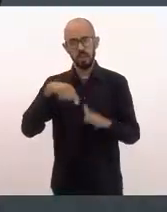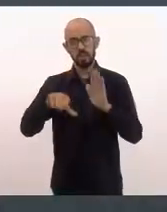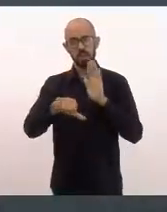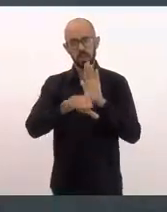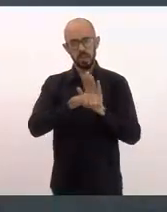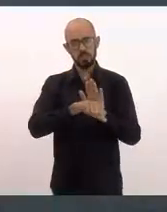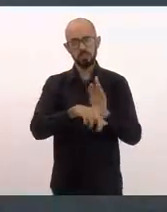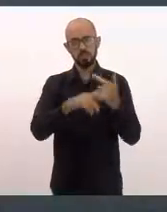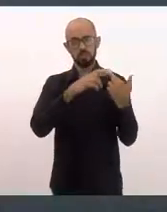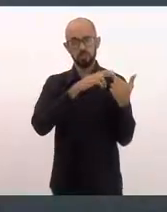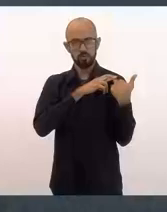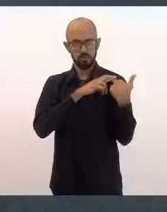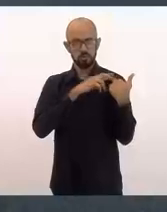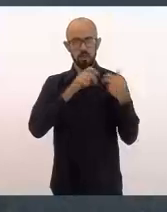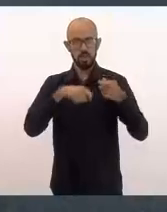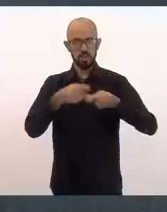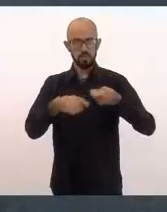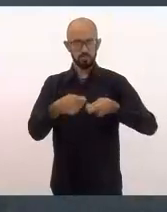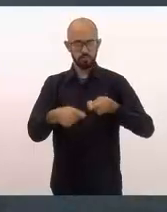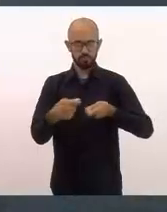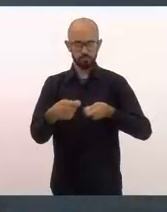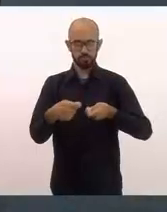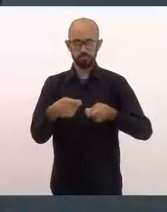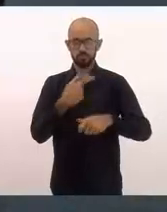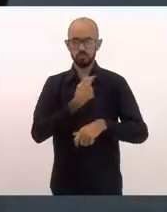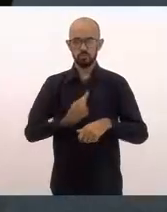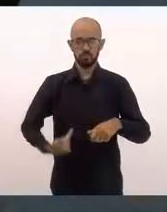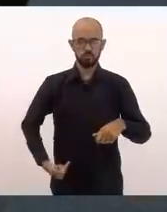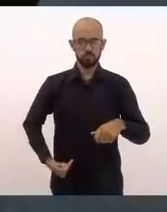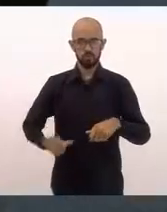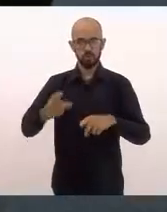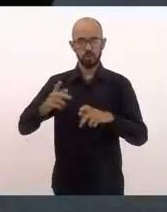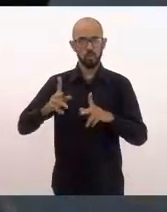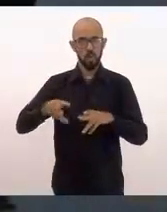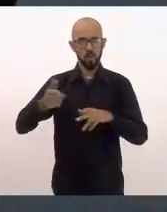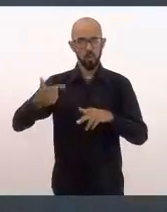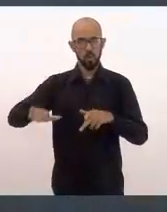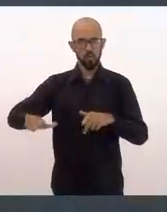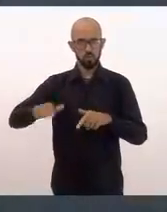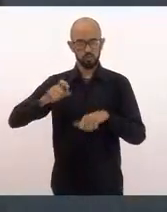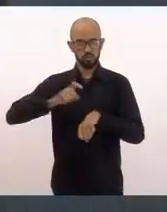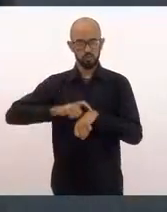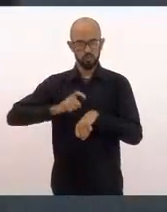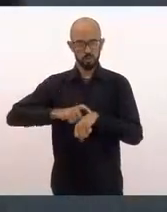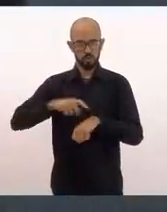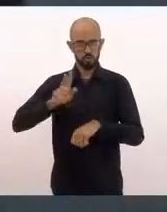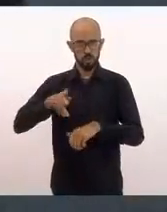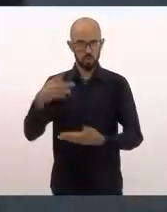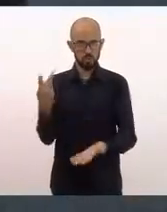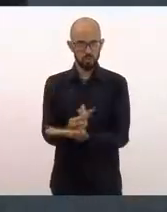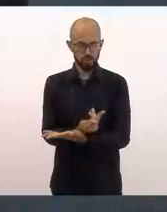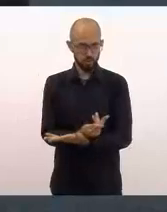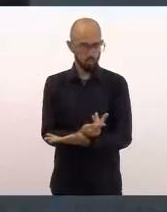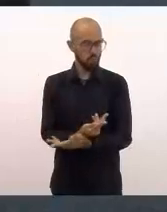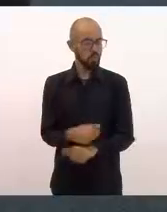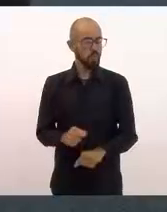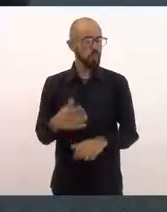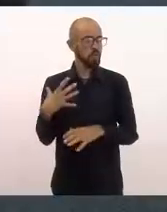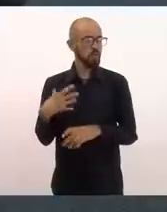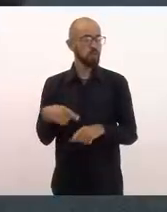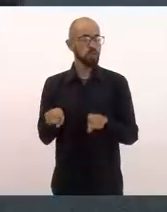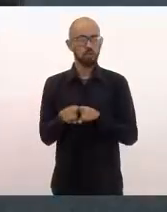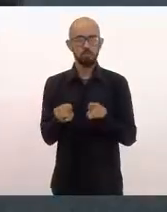crime de responsabilidade administrativa desse governador, como em outros momentos já tiveram. Então, me soma aqui o